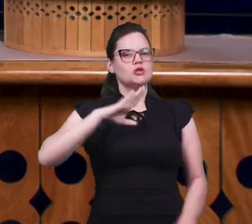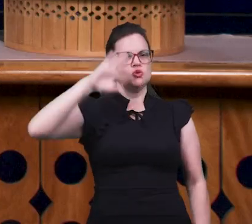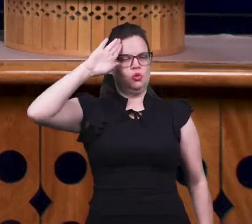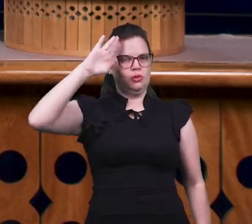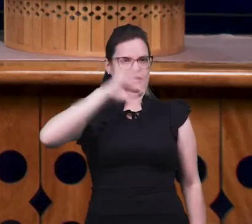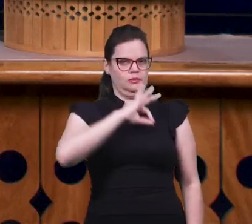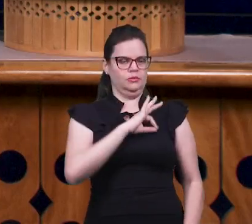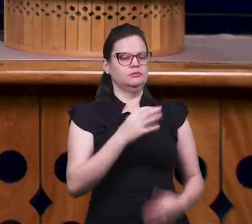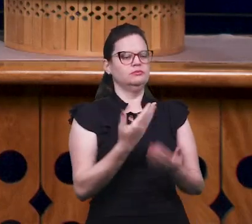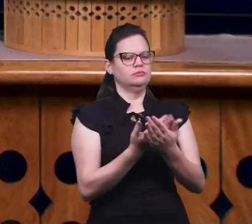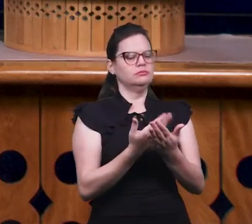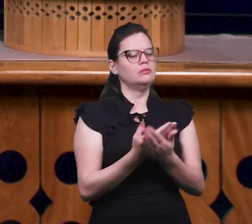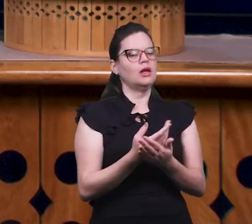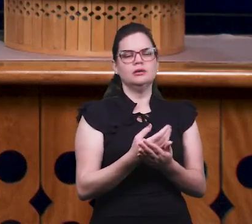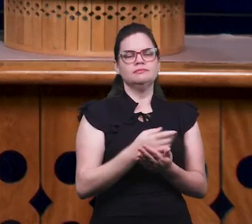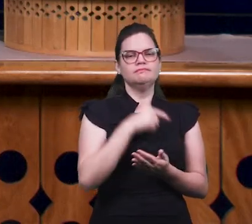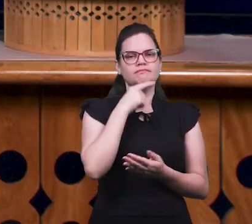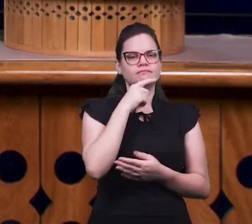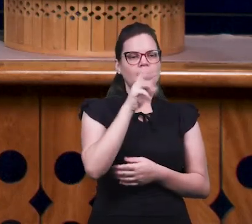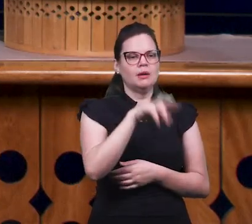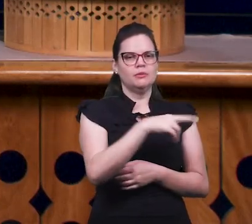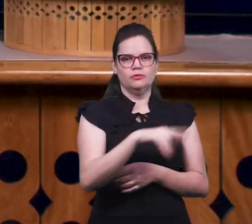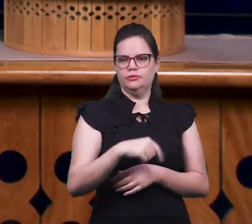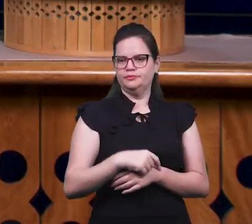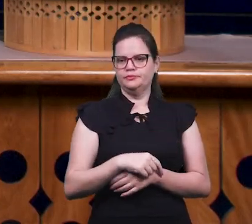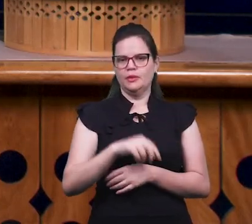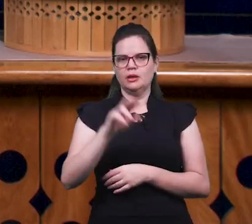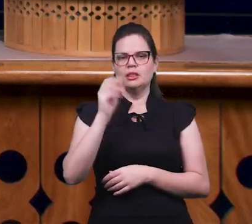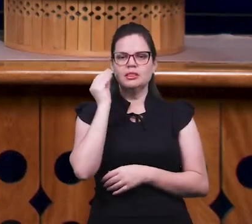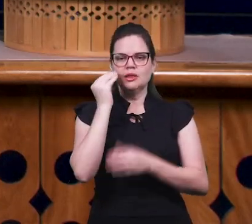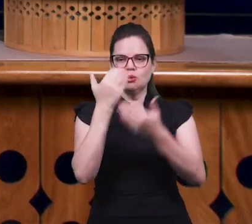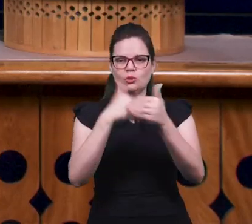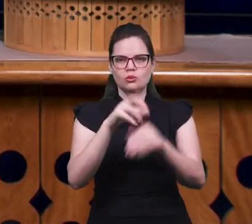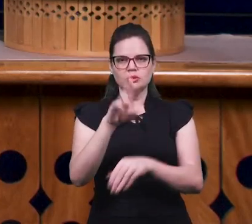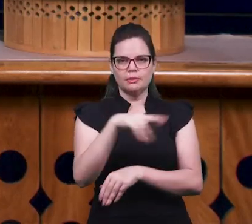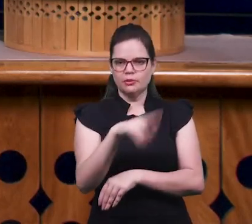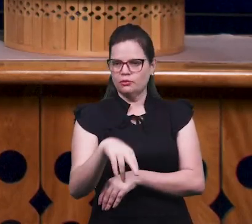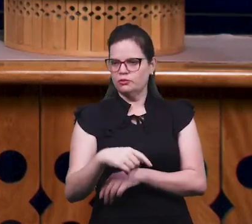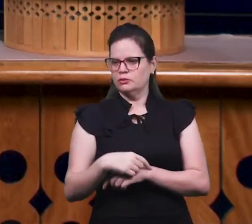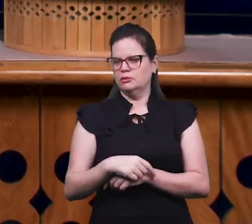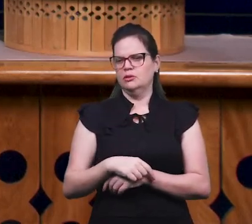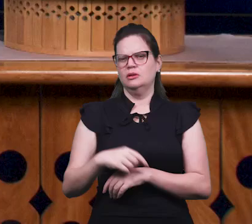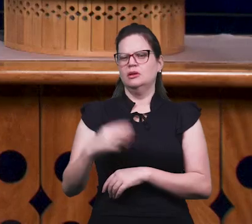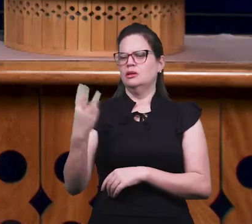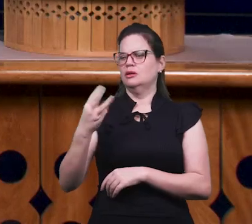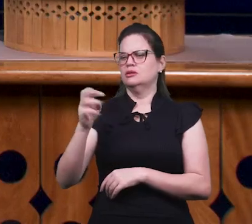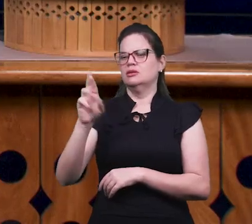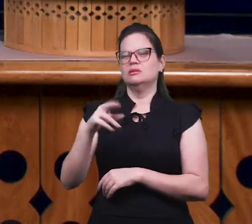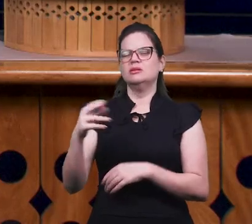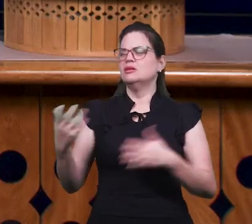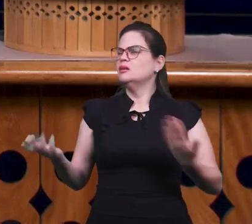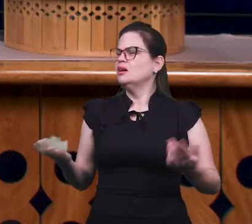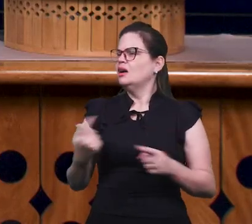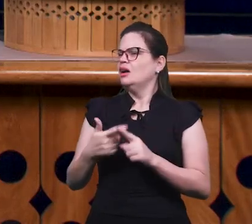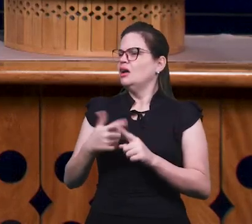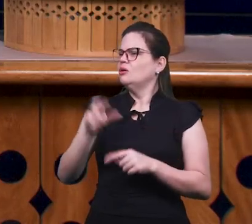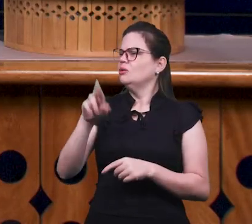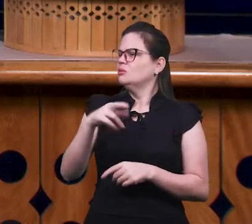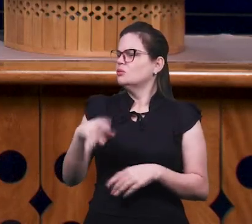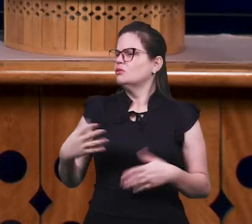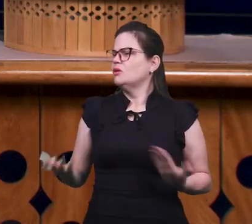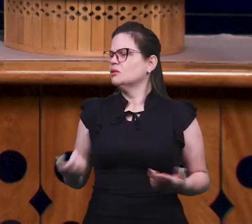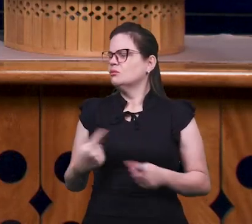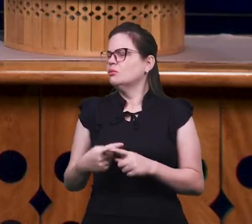concurso, soldado ficou reprovado de novo. Aí no terceiro, ele falou, pastor, eu não estava entendendo porque eu ficava reprovado. Eu